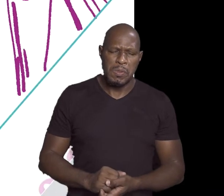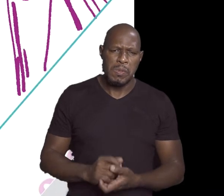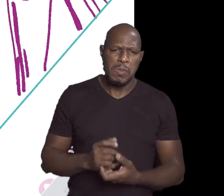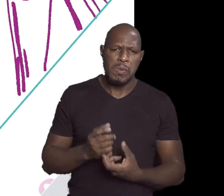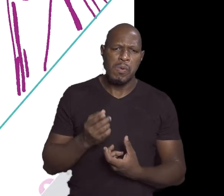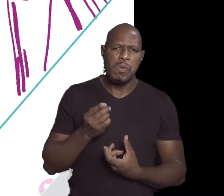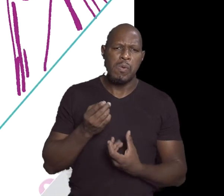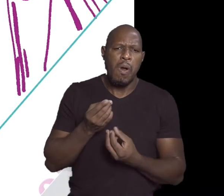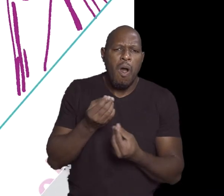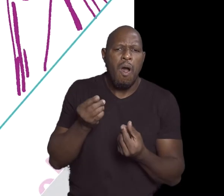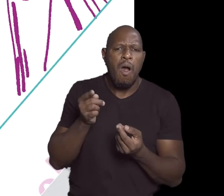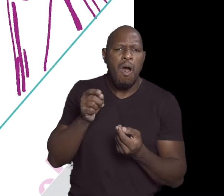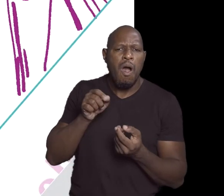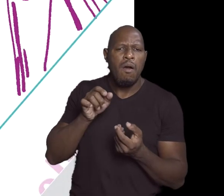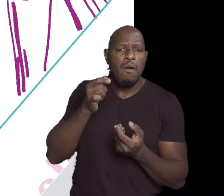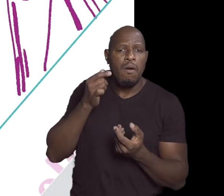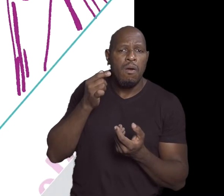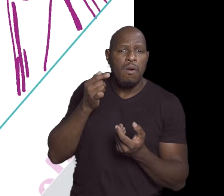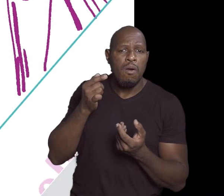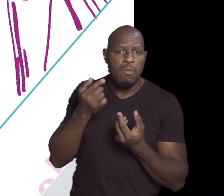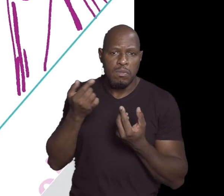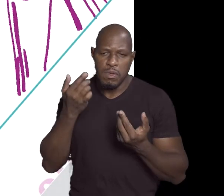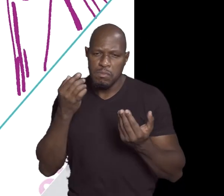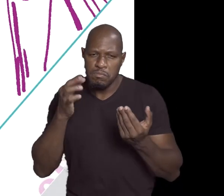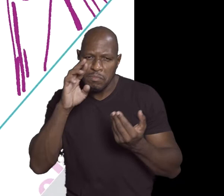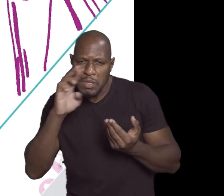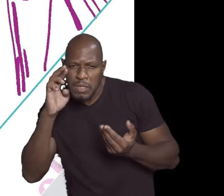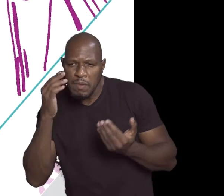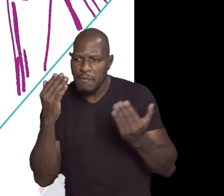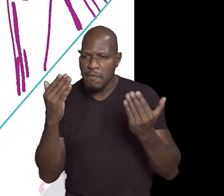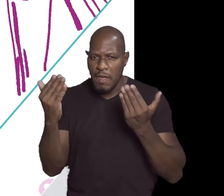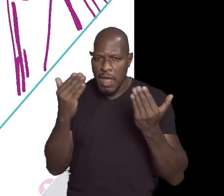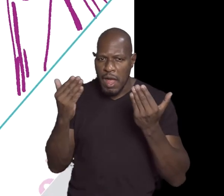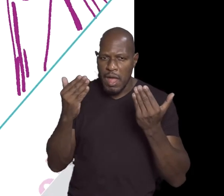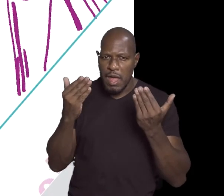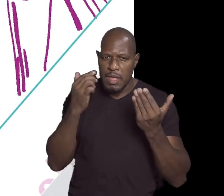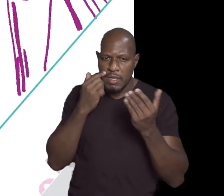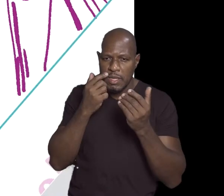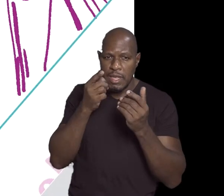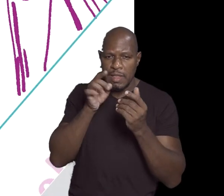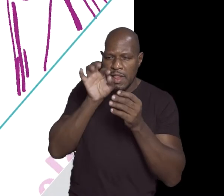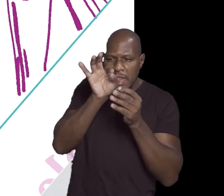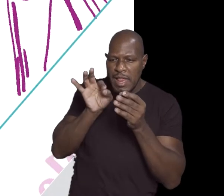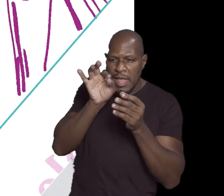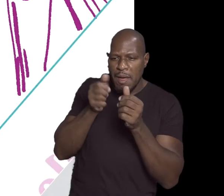o que acontece quando eu faço uma linha mais próxima da outra, quando eu faço uma mais